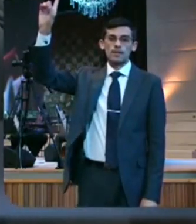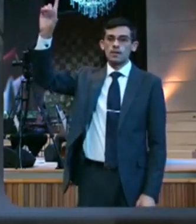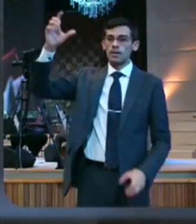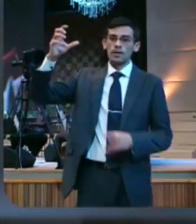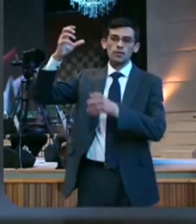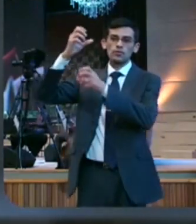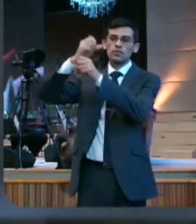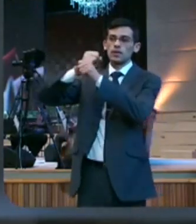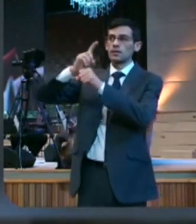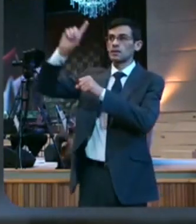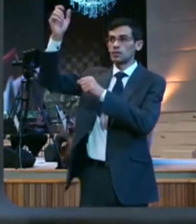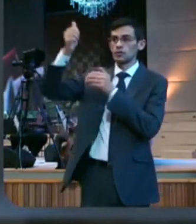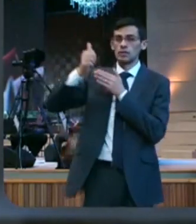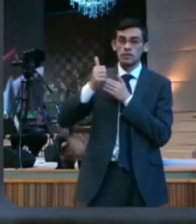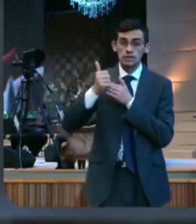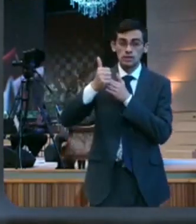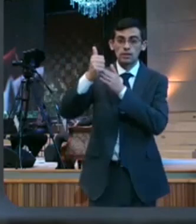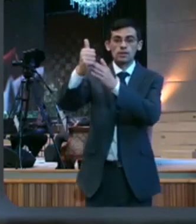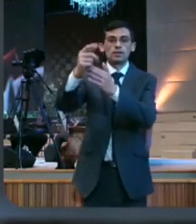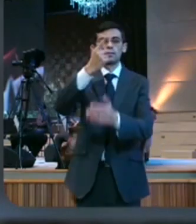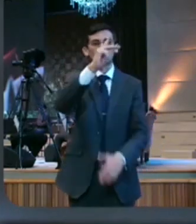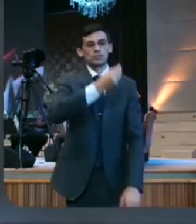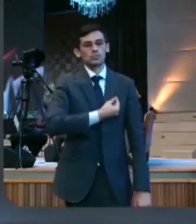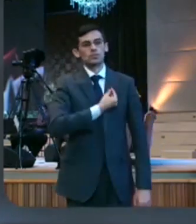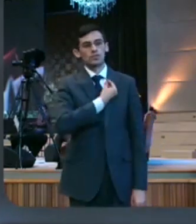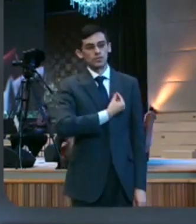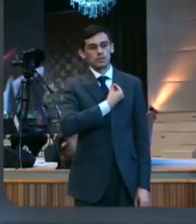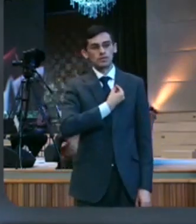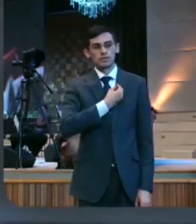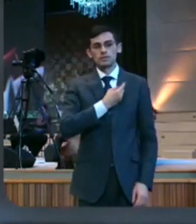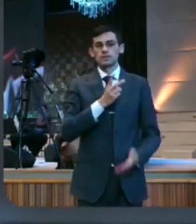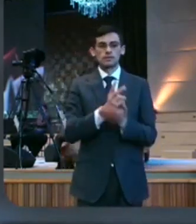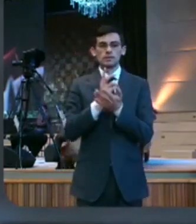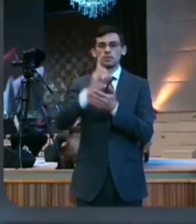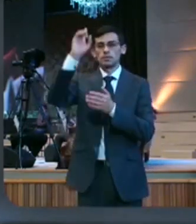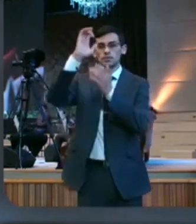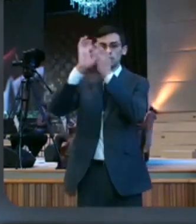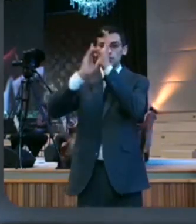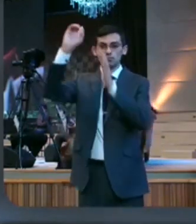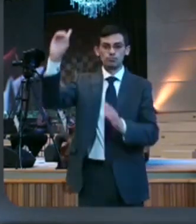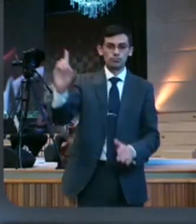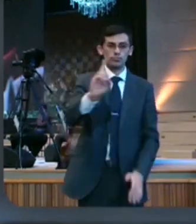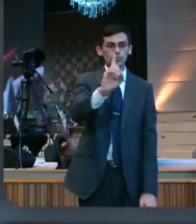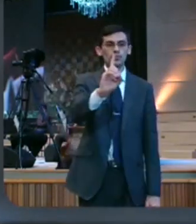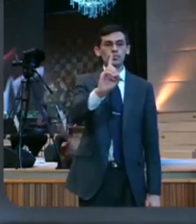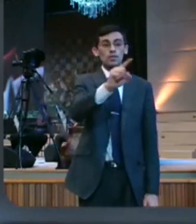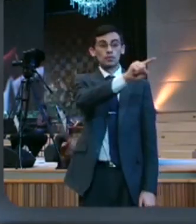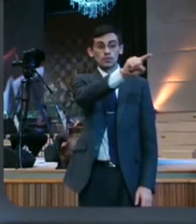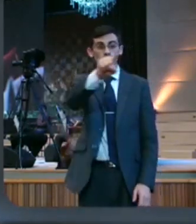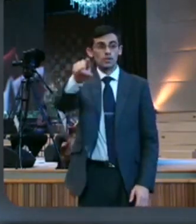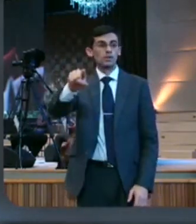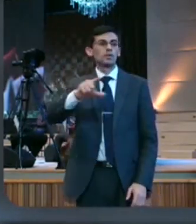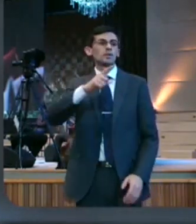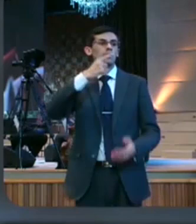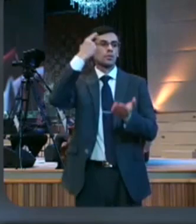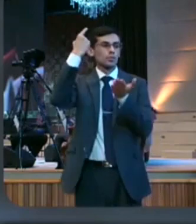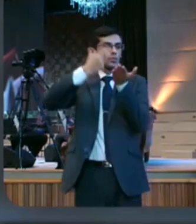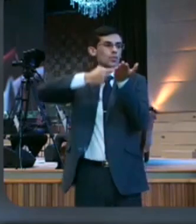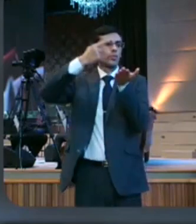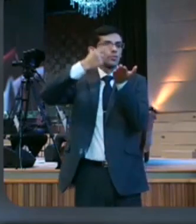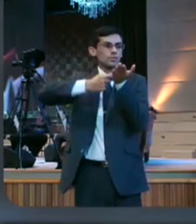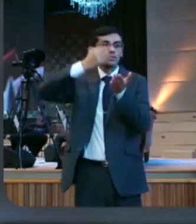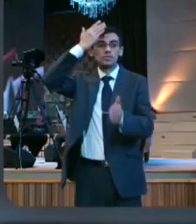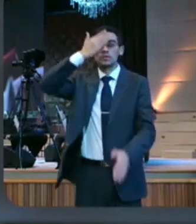deixá-lo guiar os seus passos, ir à tua frente, e assumir um compromisso com o